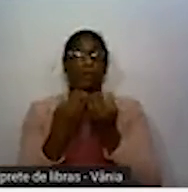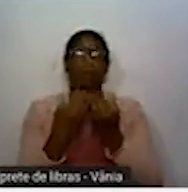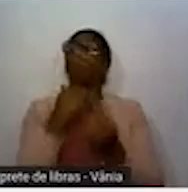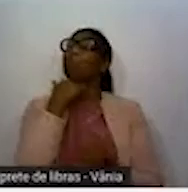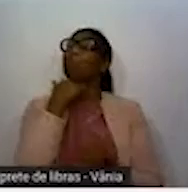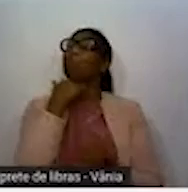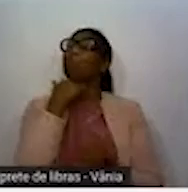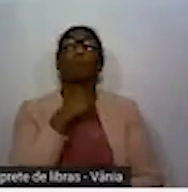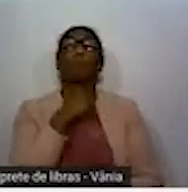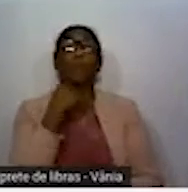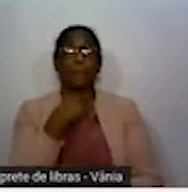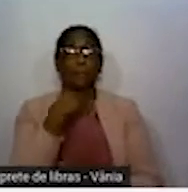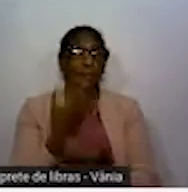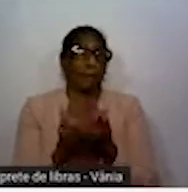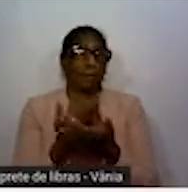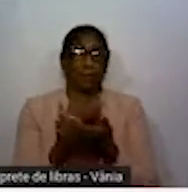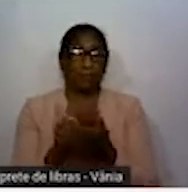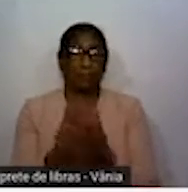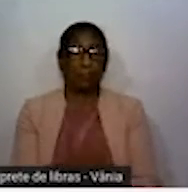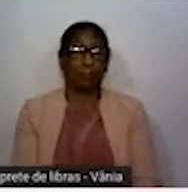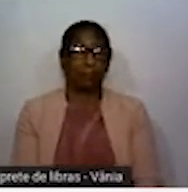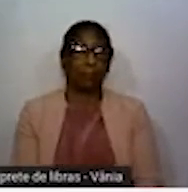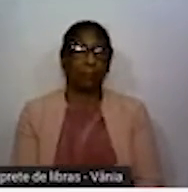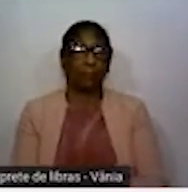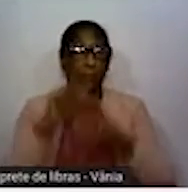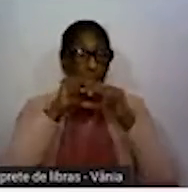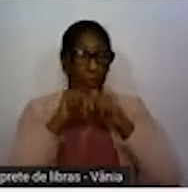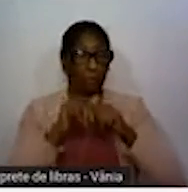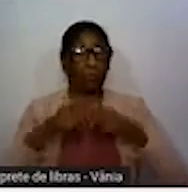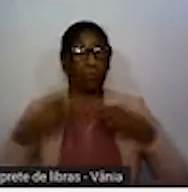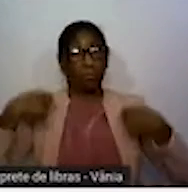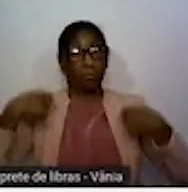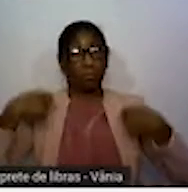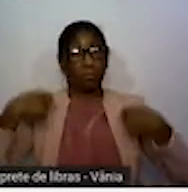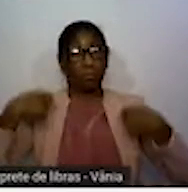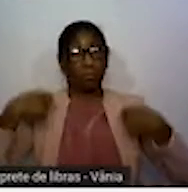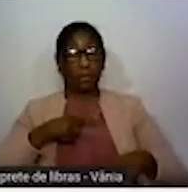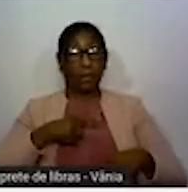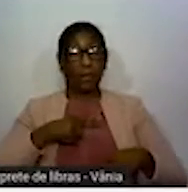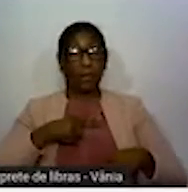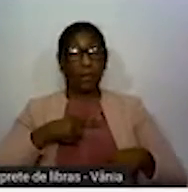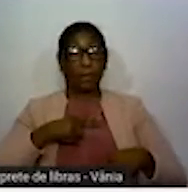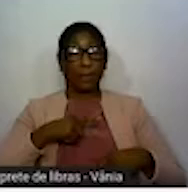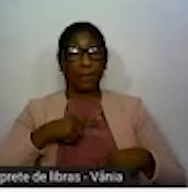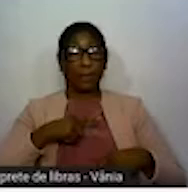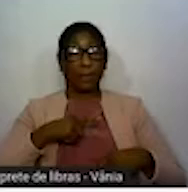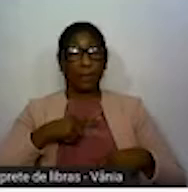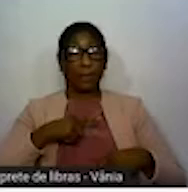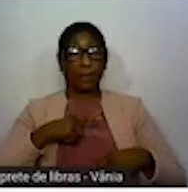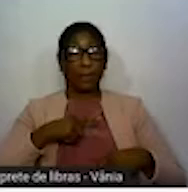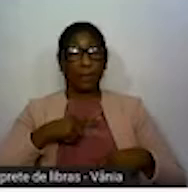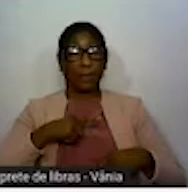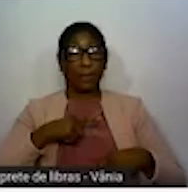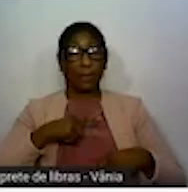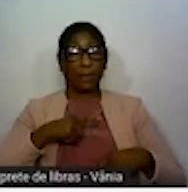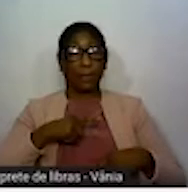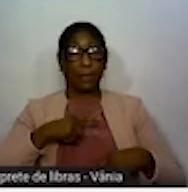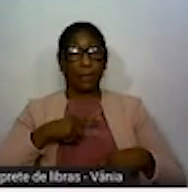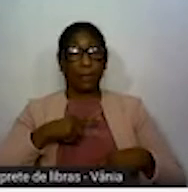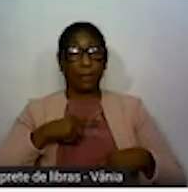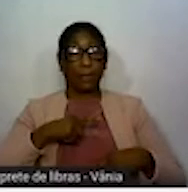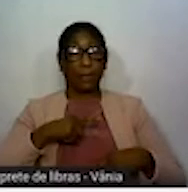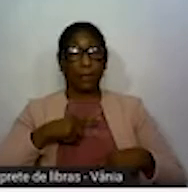problemas no presente ou a falta do estímulo para as crianças e no futuro breve com a falta de